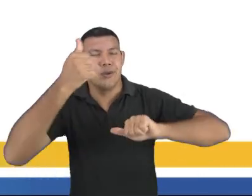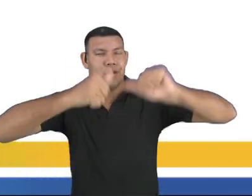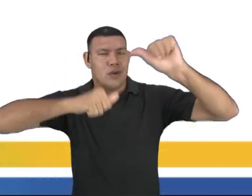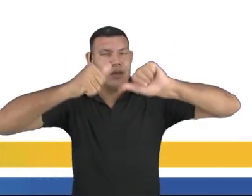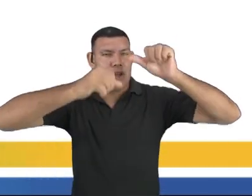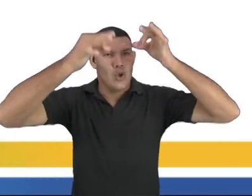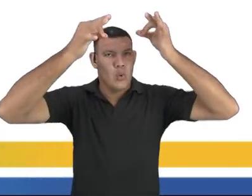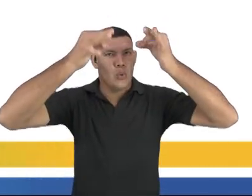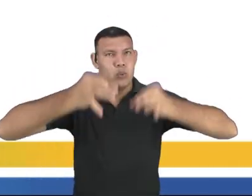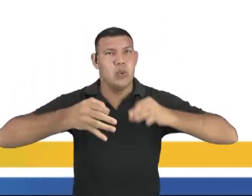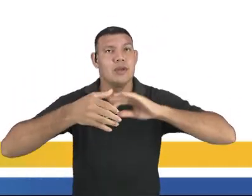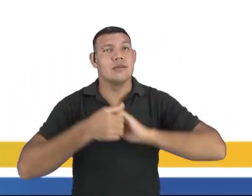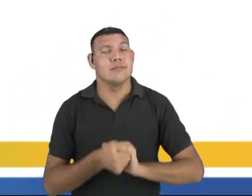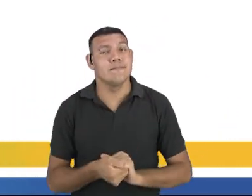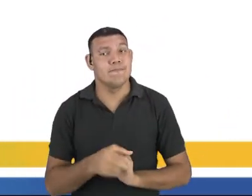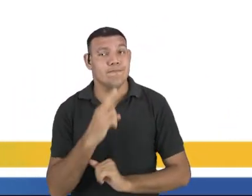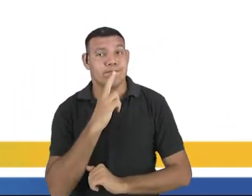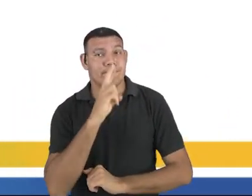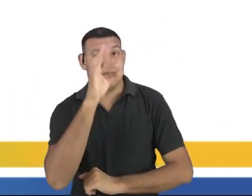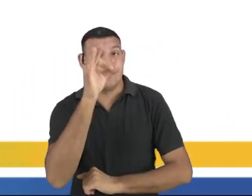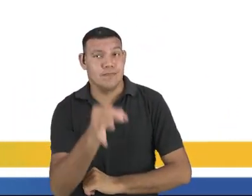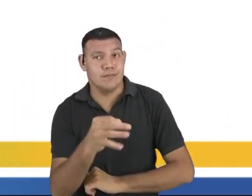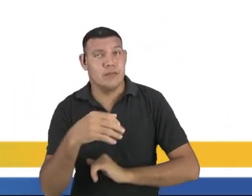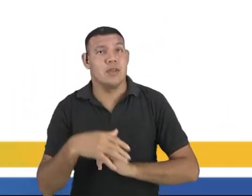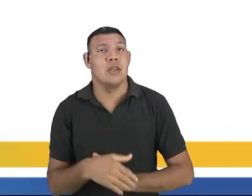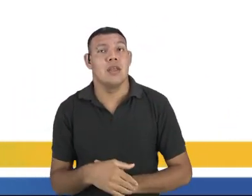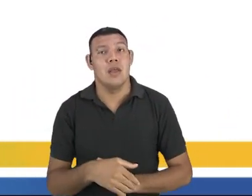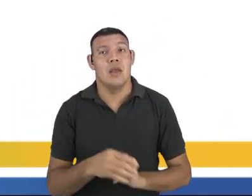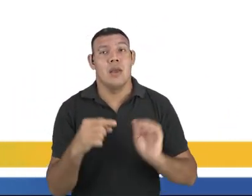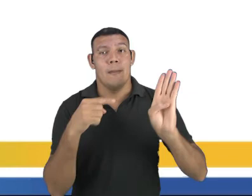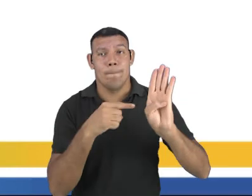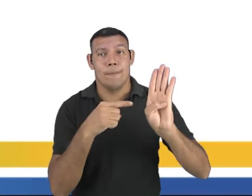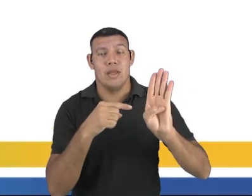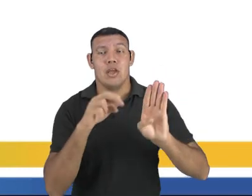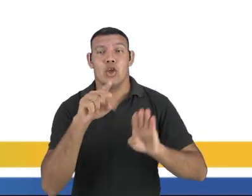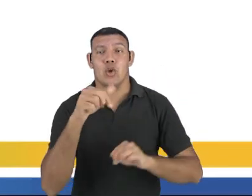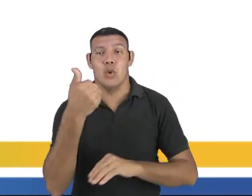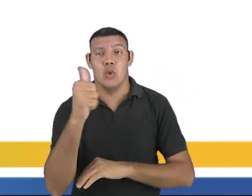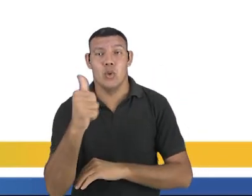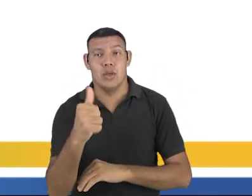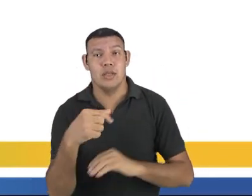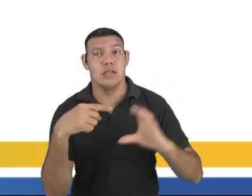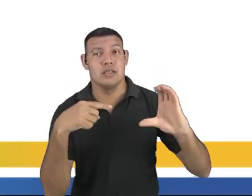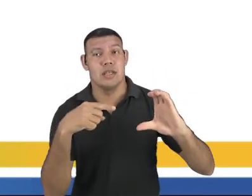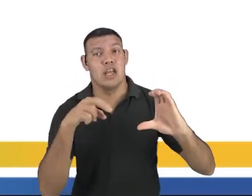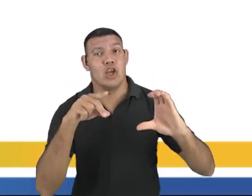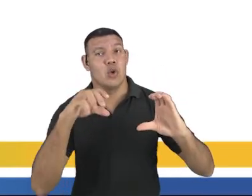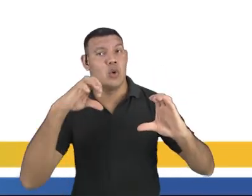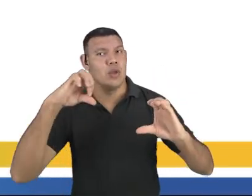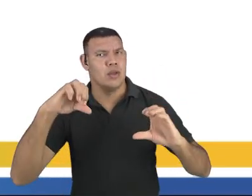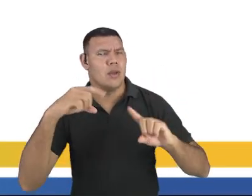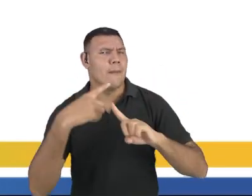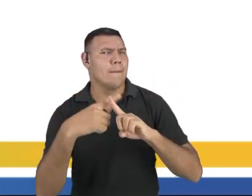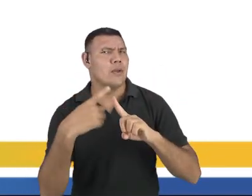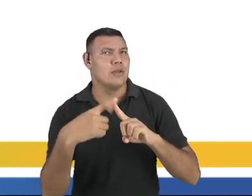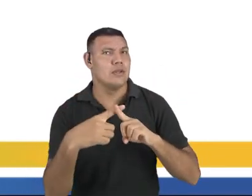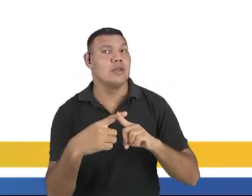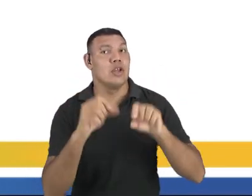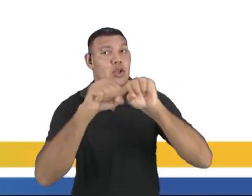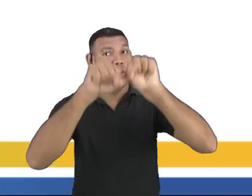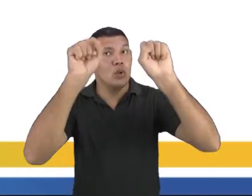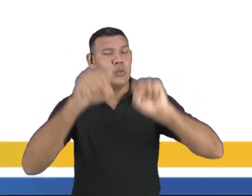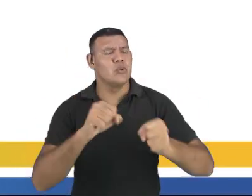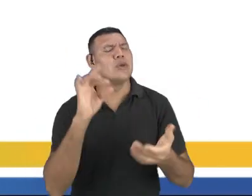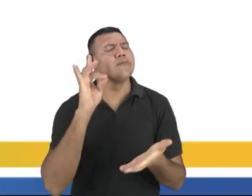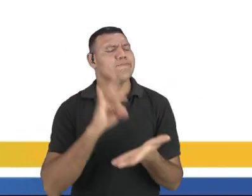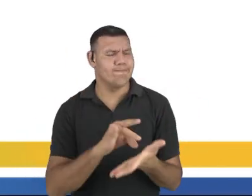direitinho né a representação não é b = 11 e c = 9 porque ele faz com que meu sistema